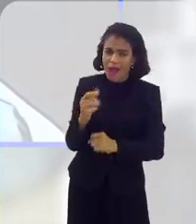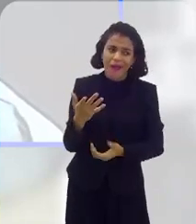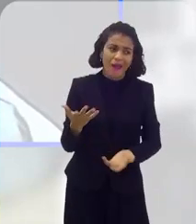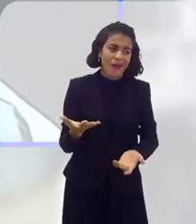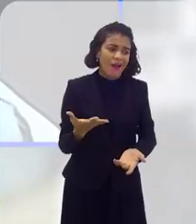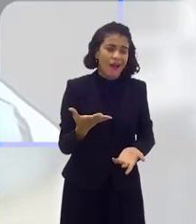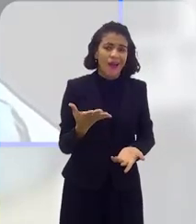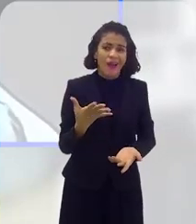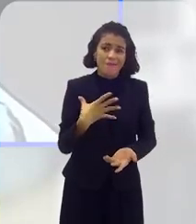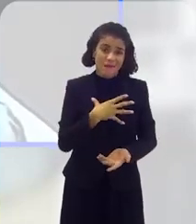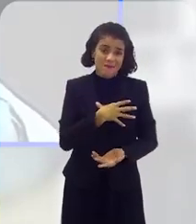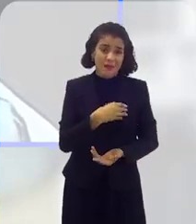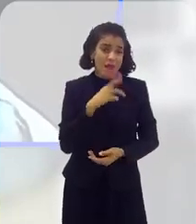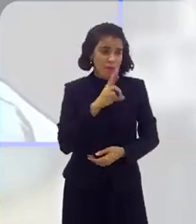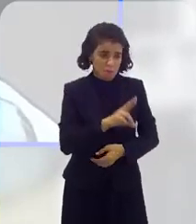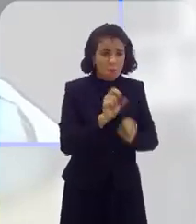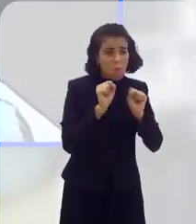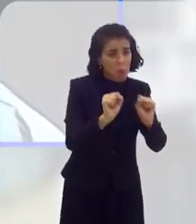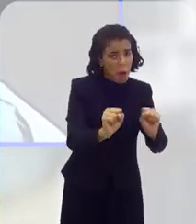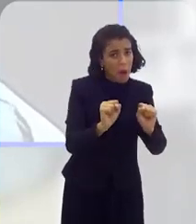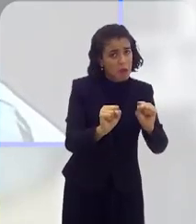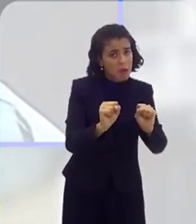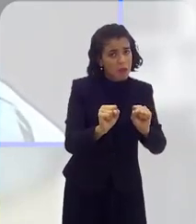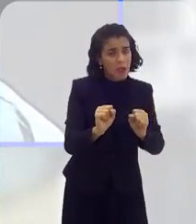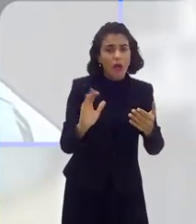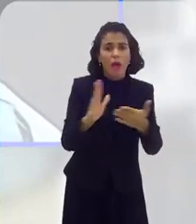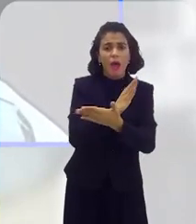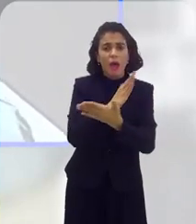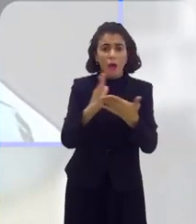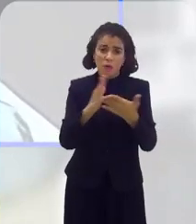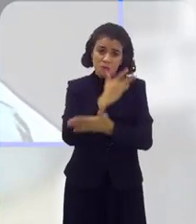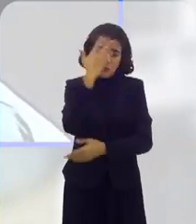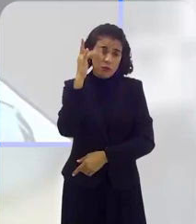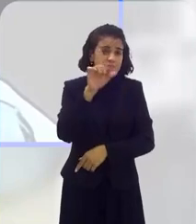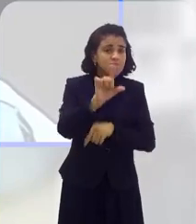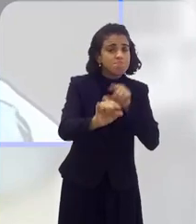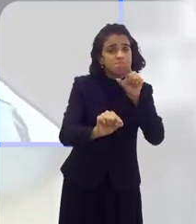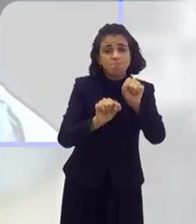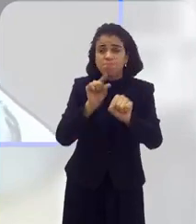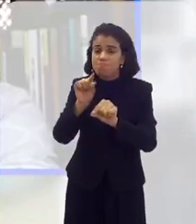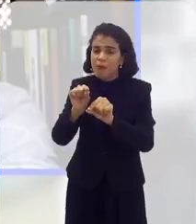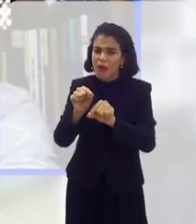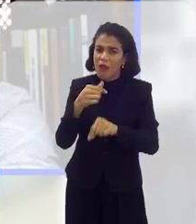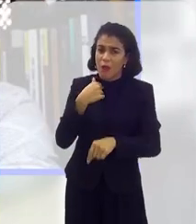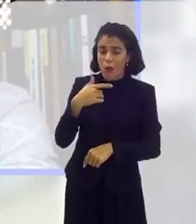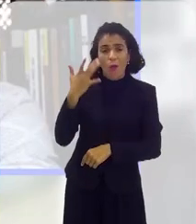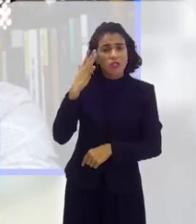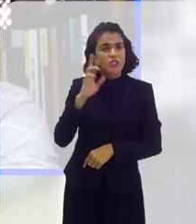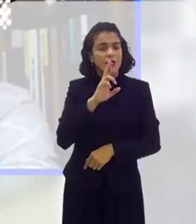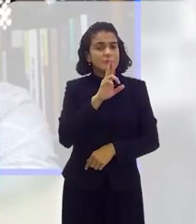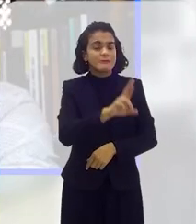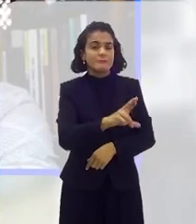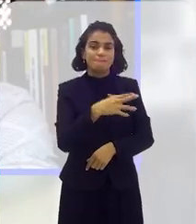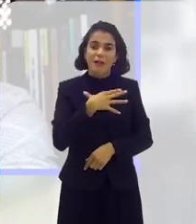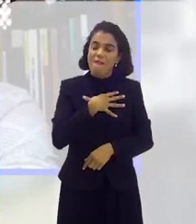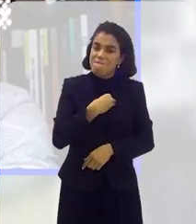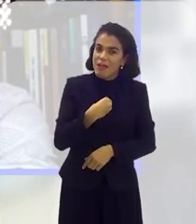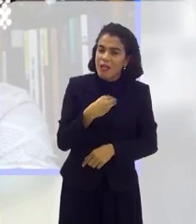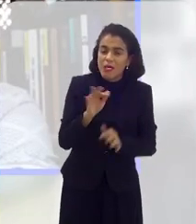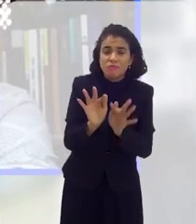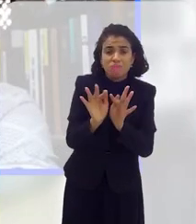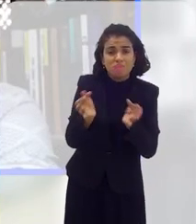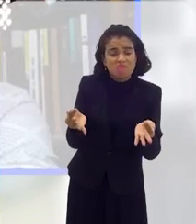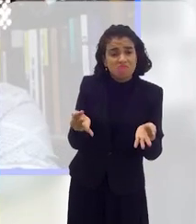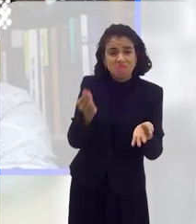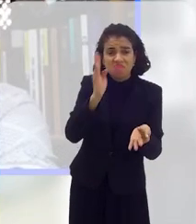Aí a minha filha respondeu: pode, algumas pessoas preferem. Eu achei a resposta da minha filha